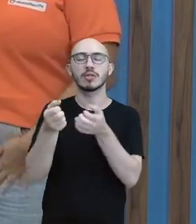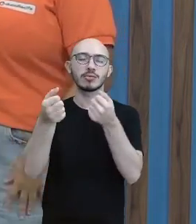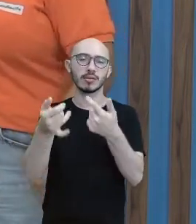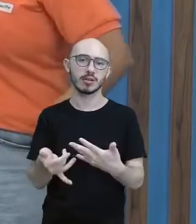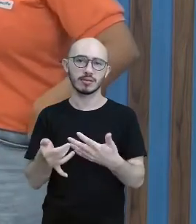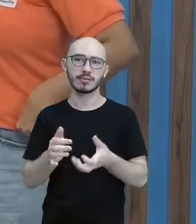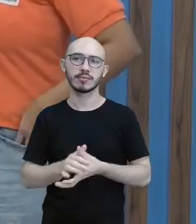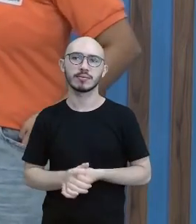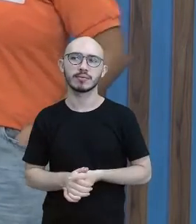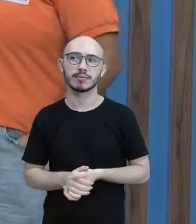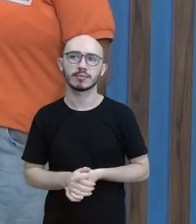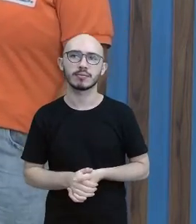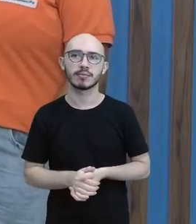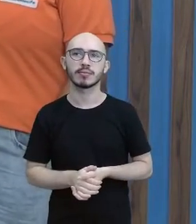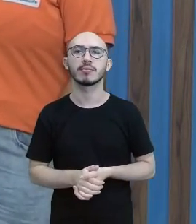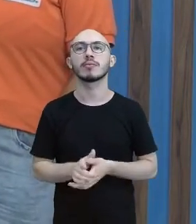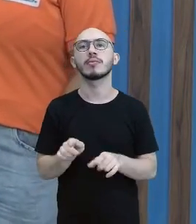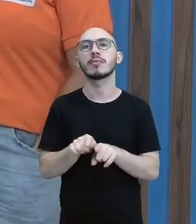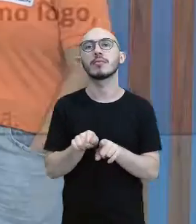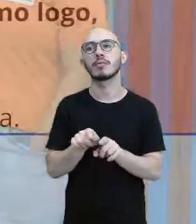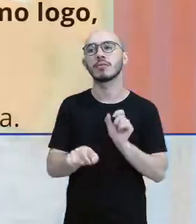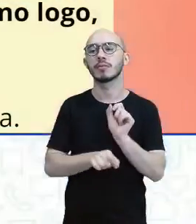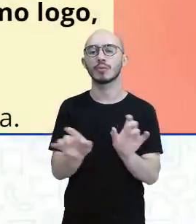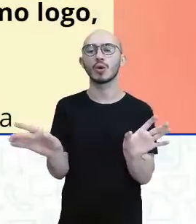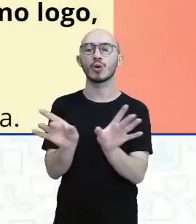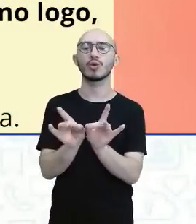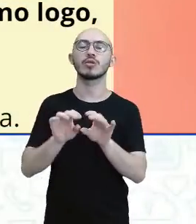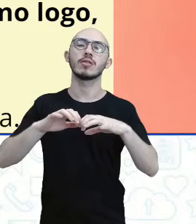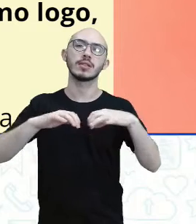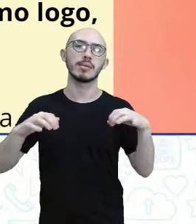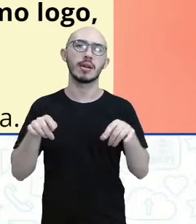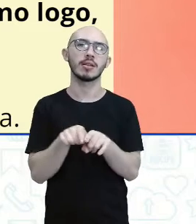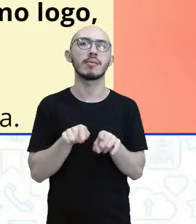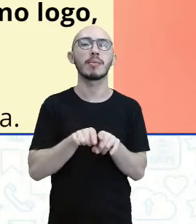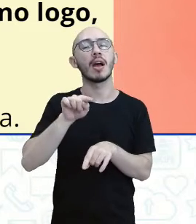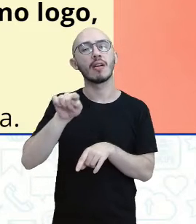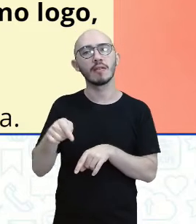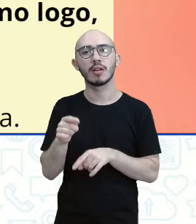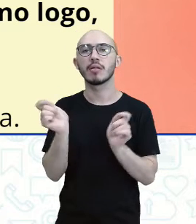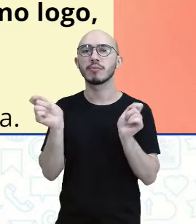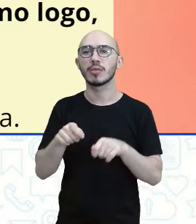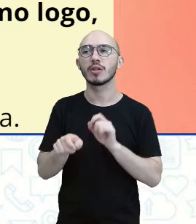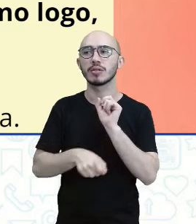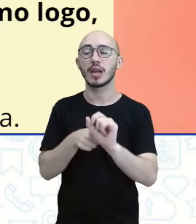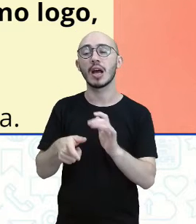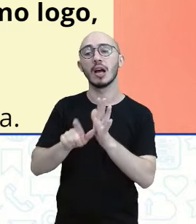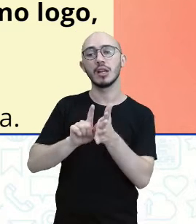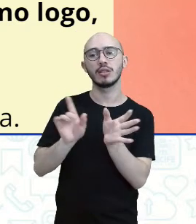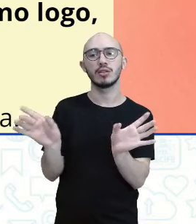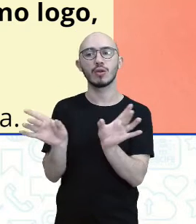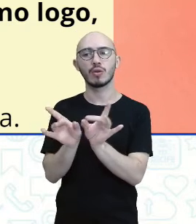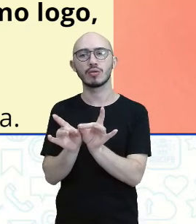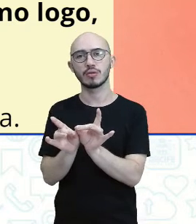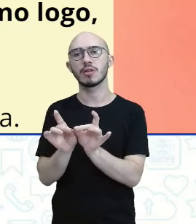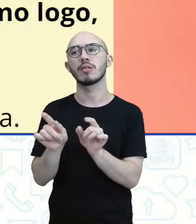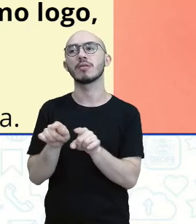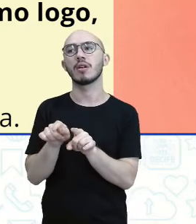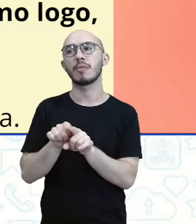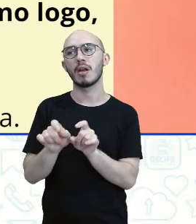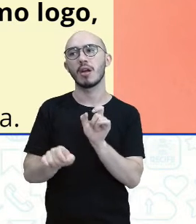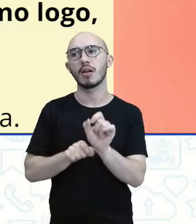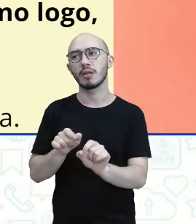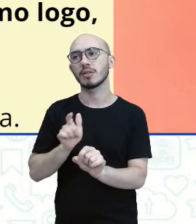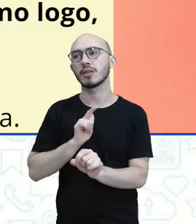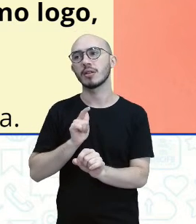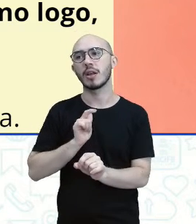vírgula. Separar conjunções, a vírgula deve ser colocada antes das conjunções adversativas,